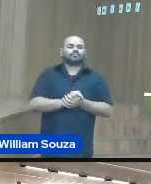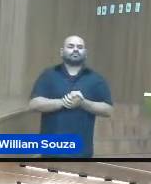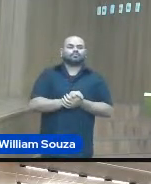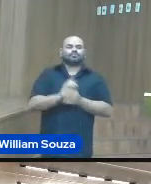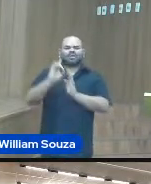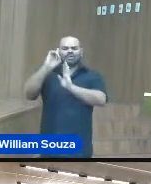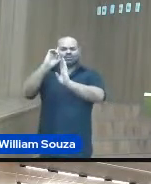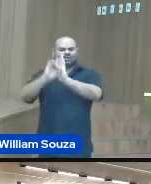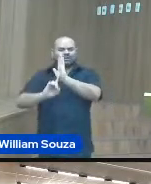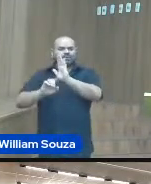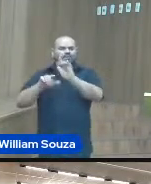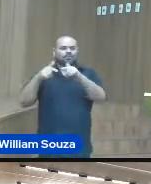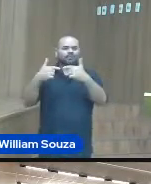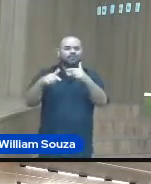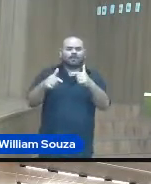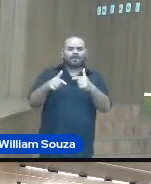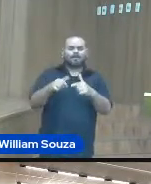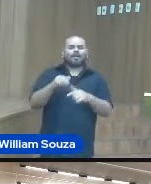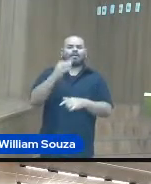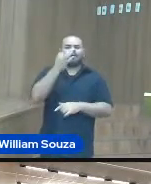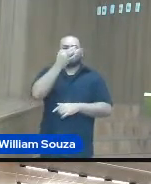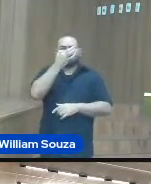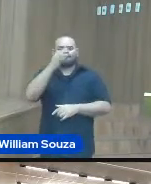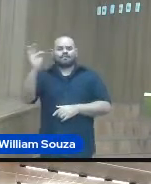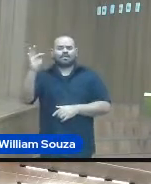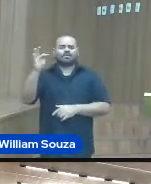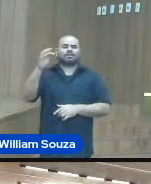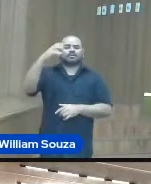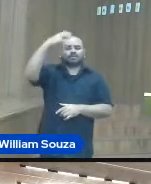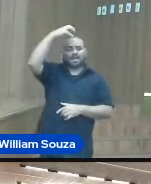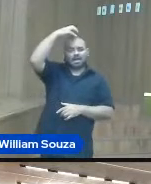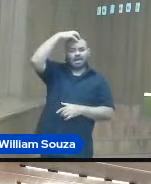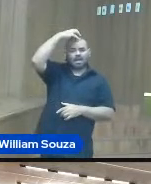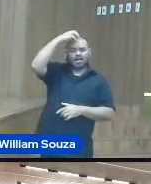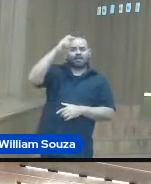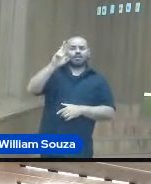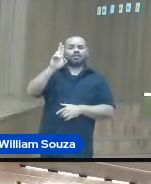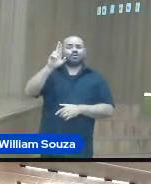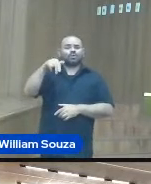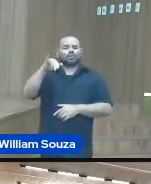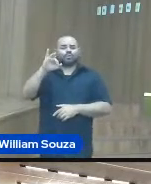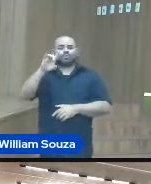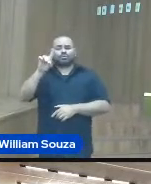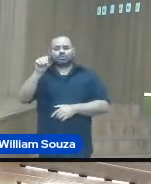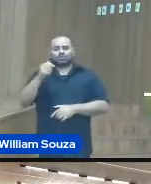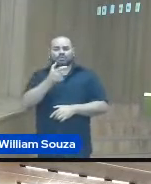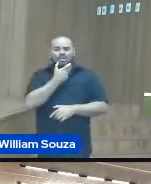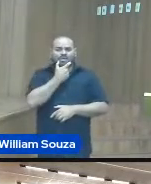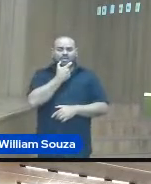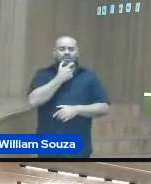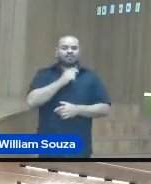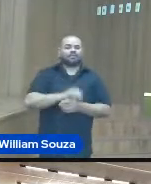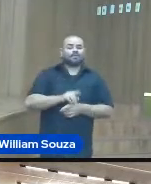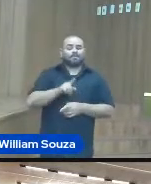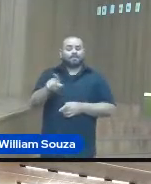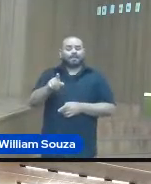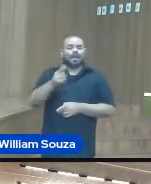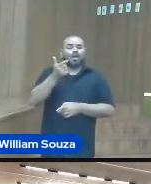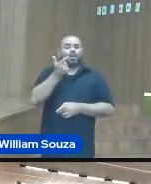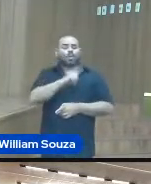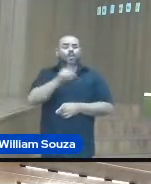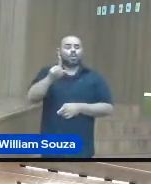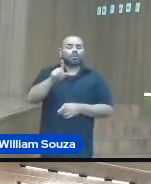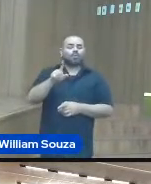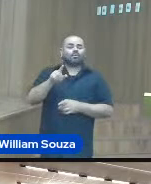trabalhistas na França, no Reino Unido, porque eles foram países vencedores na Primeira Guerra e eles tinham uma estrutura